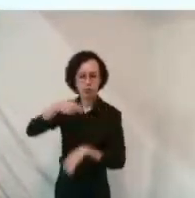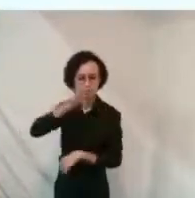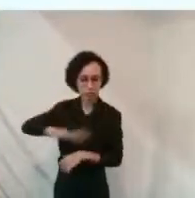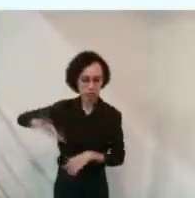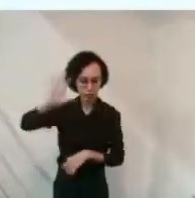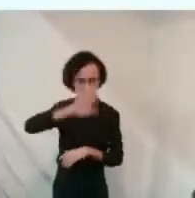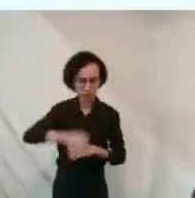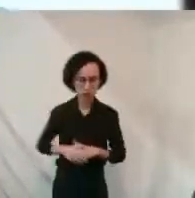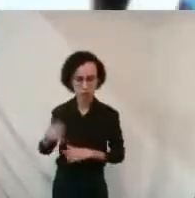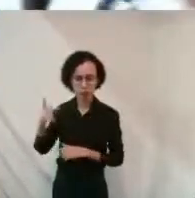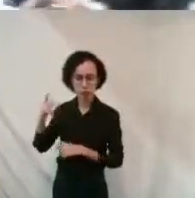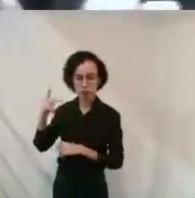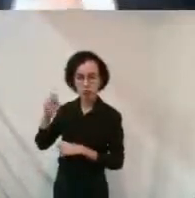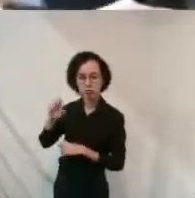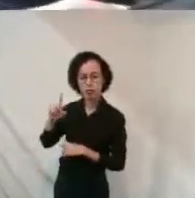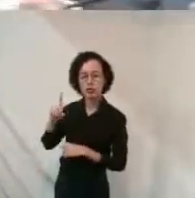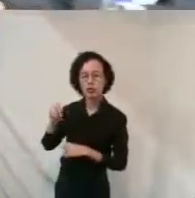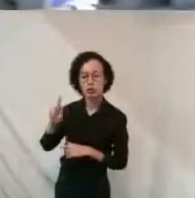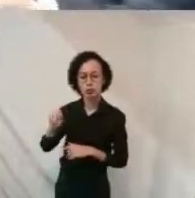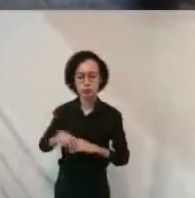Maranhão.